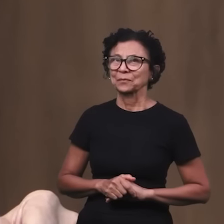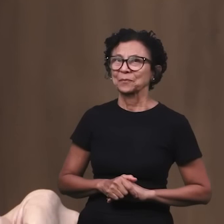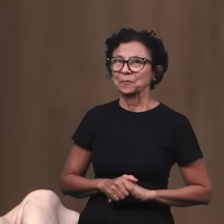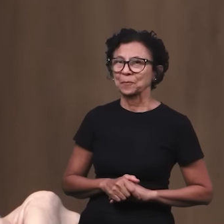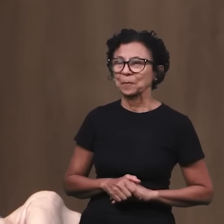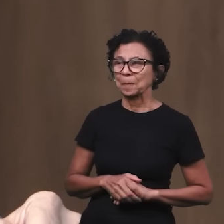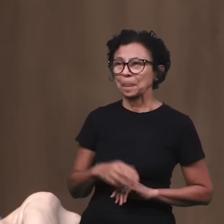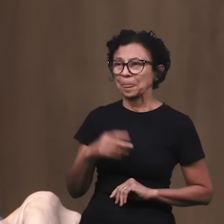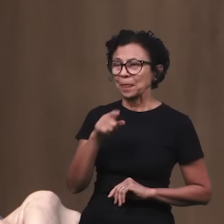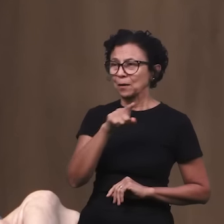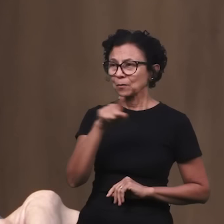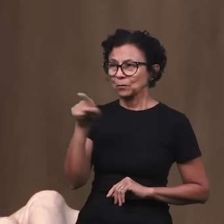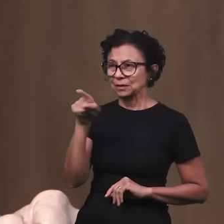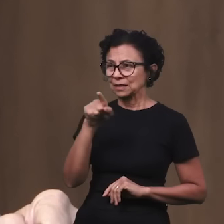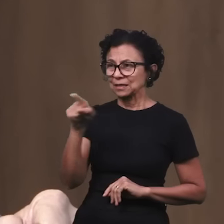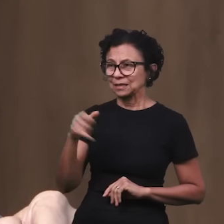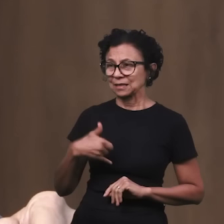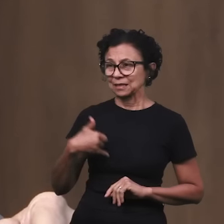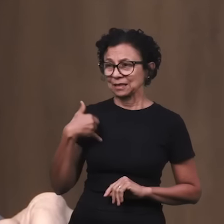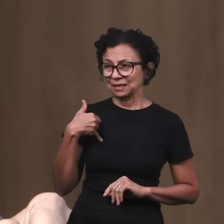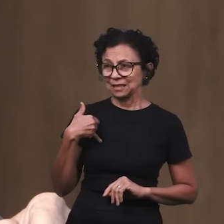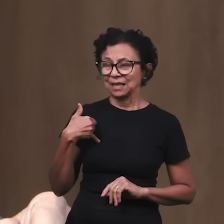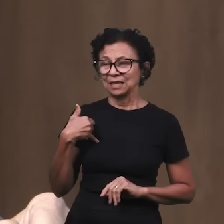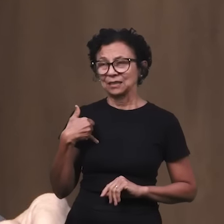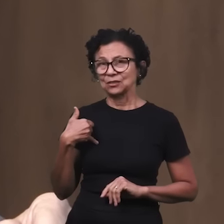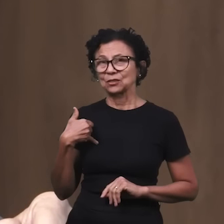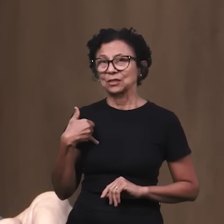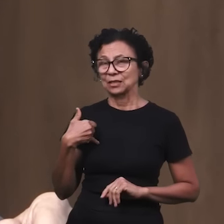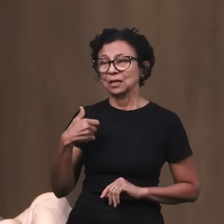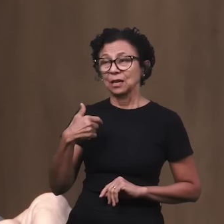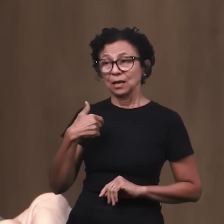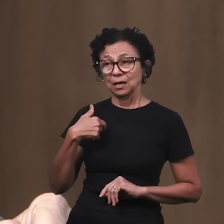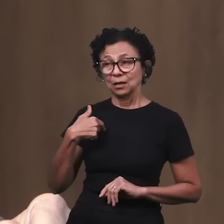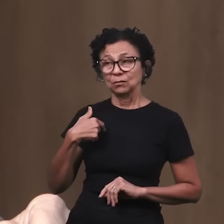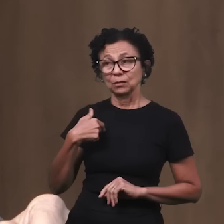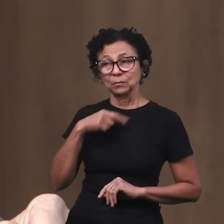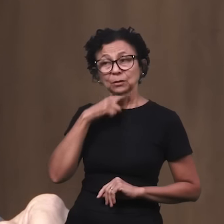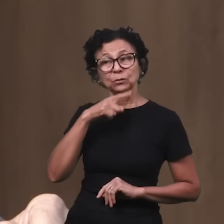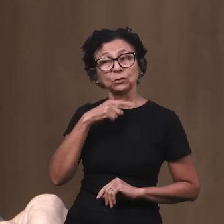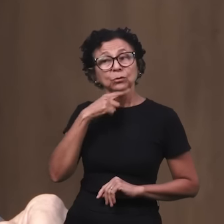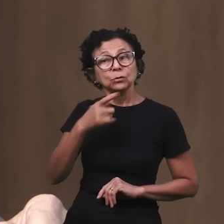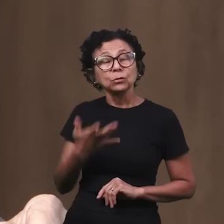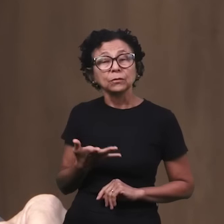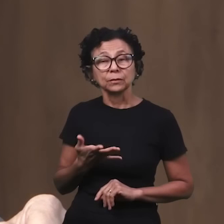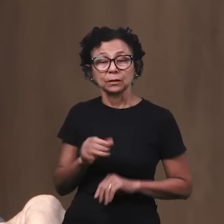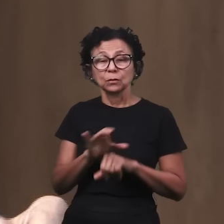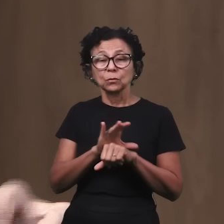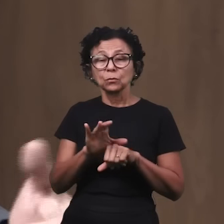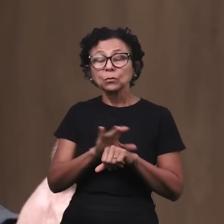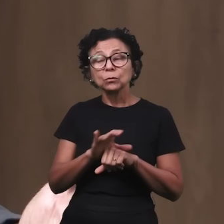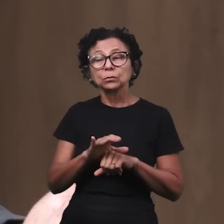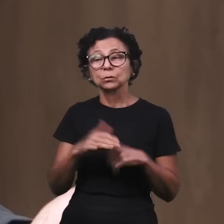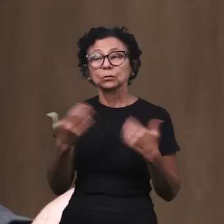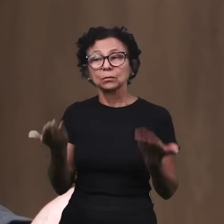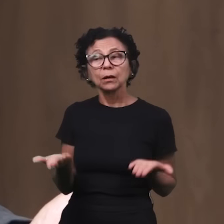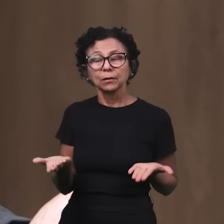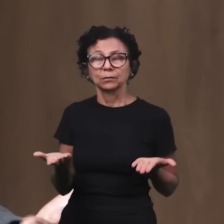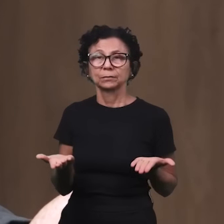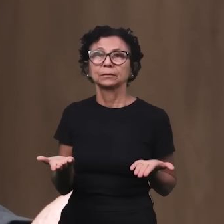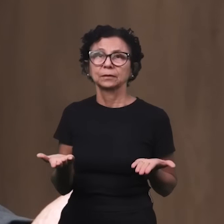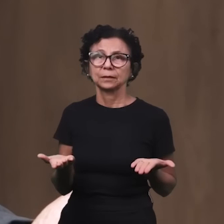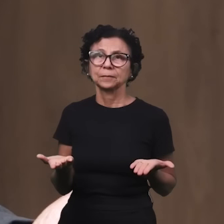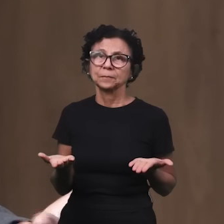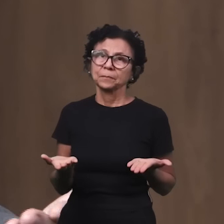Na idade de vocês, talvez um pouquinho mais velho, eu também tinha essa incerteza de qual curso fazer. E a